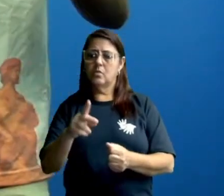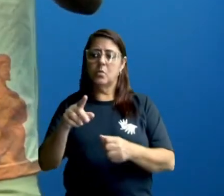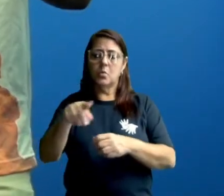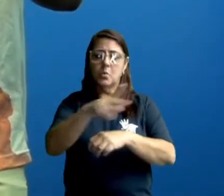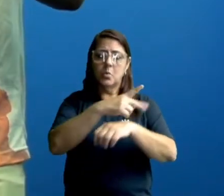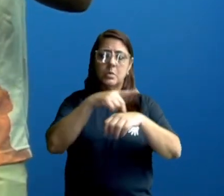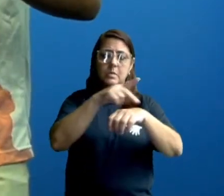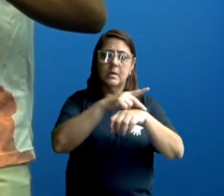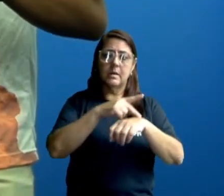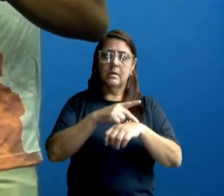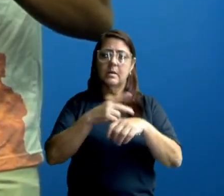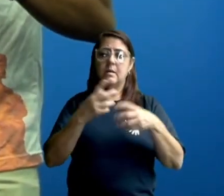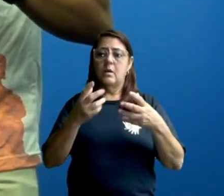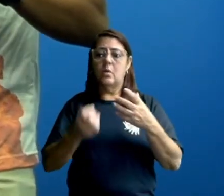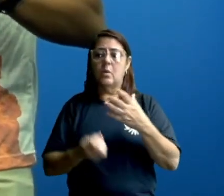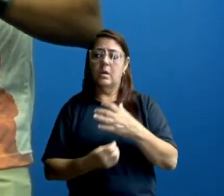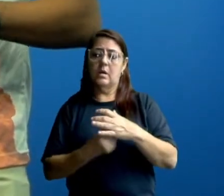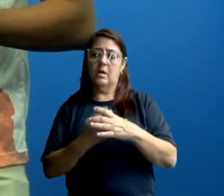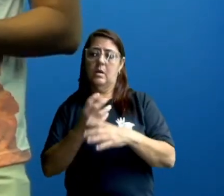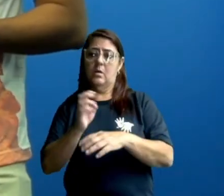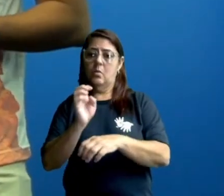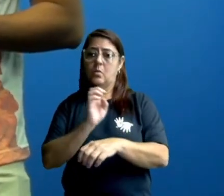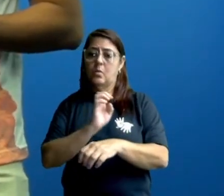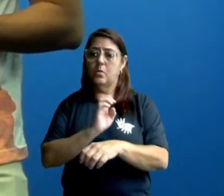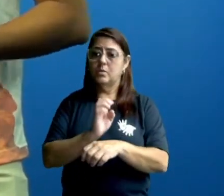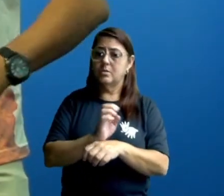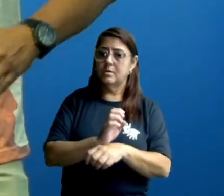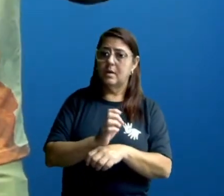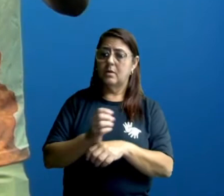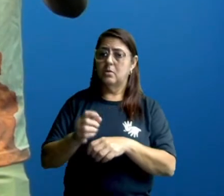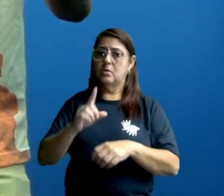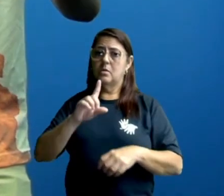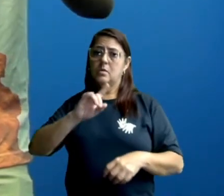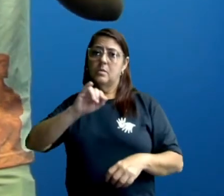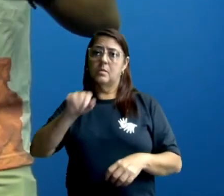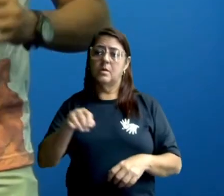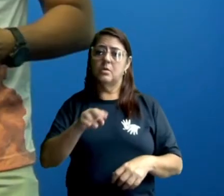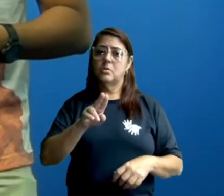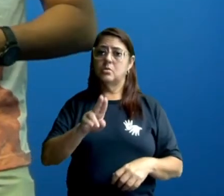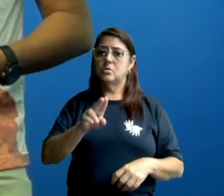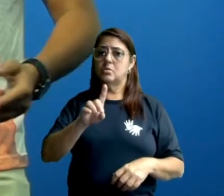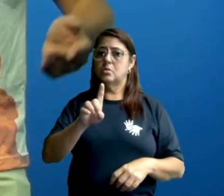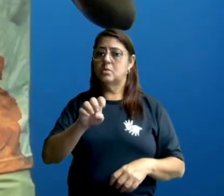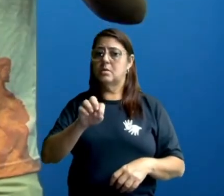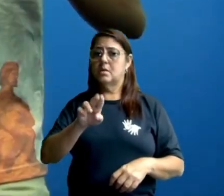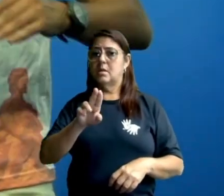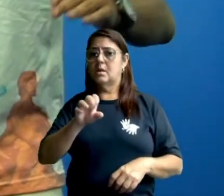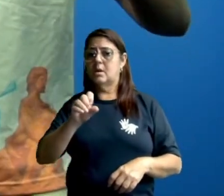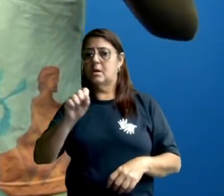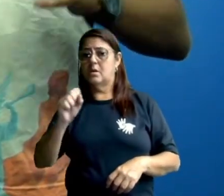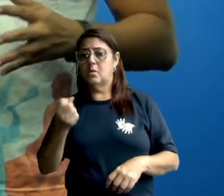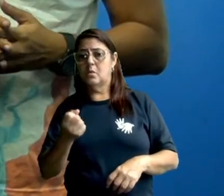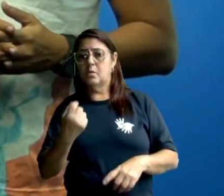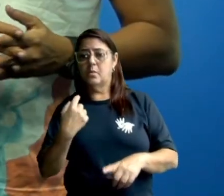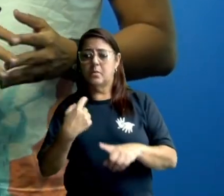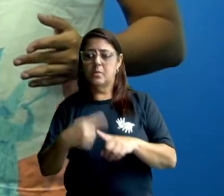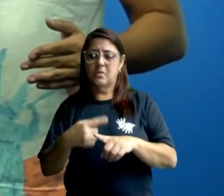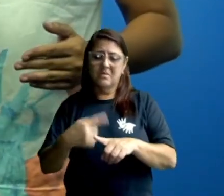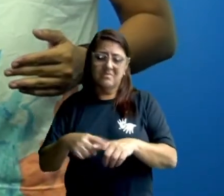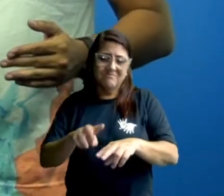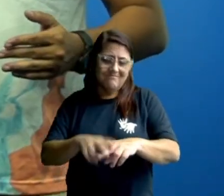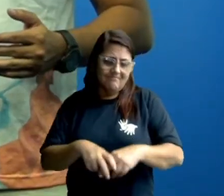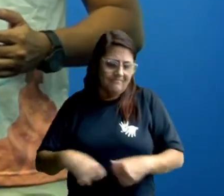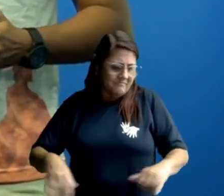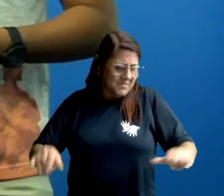países, cria-se um Estado para os judeus, como uma forma de compensá-los por todo o sofrimento que